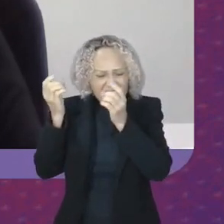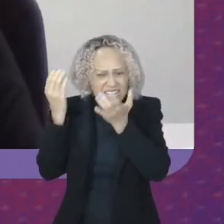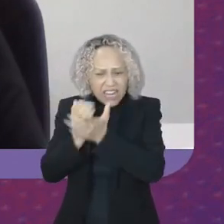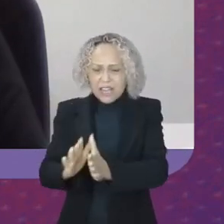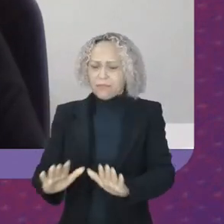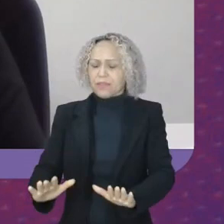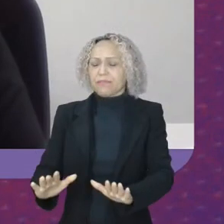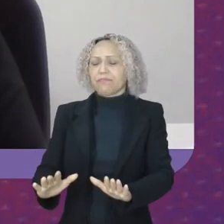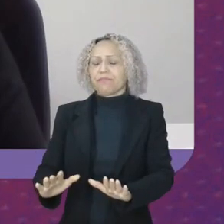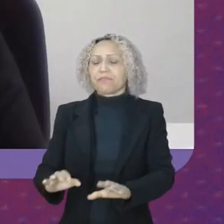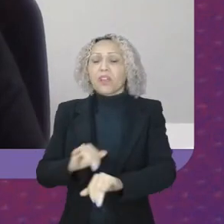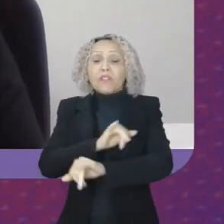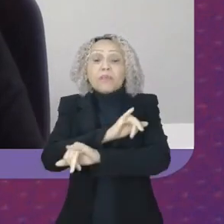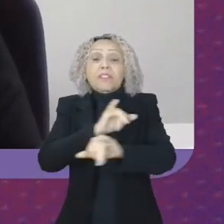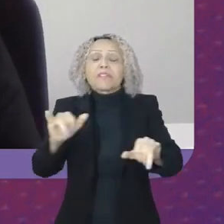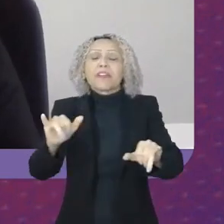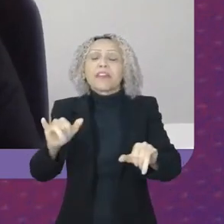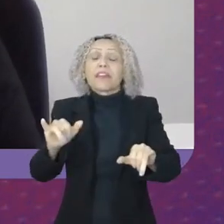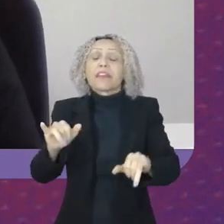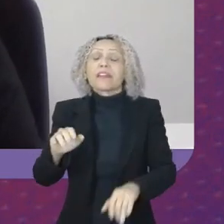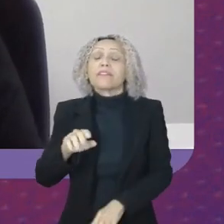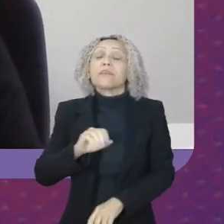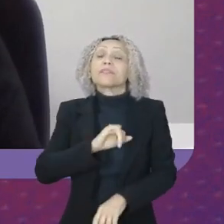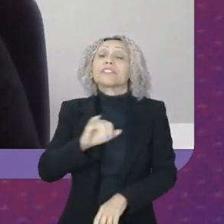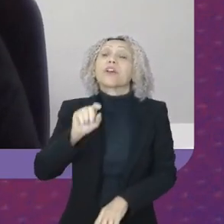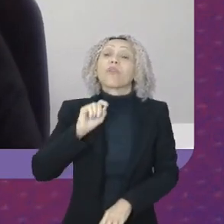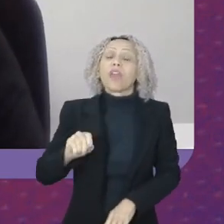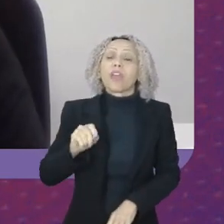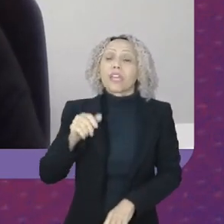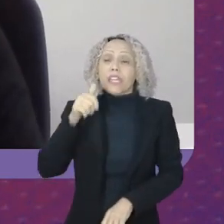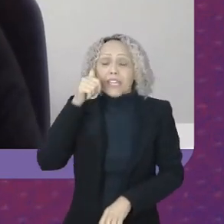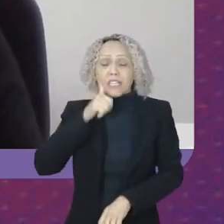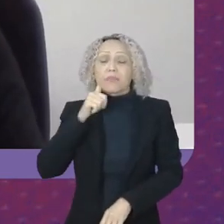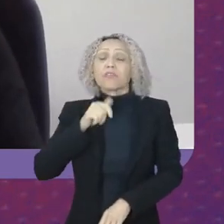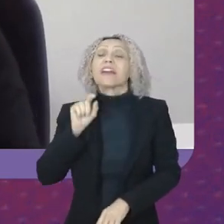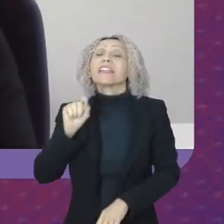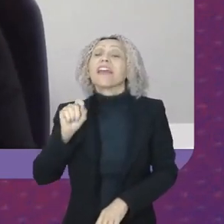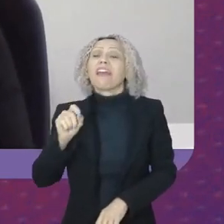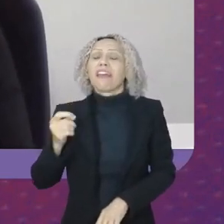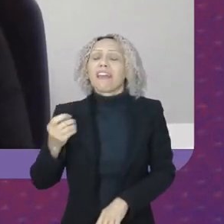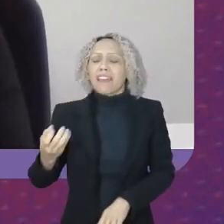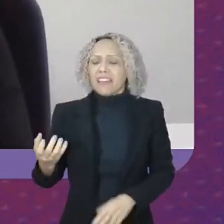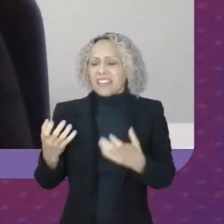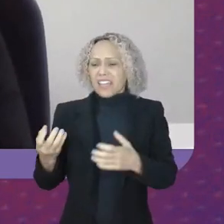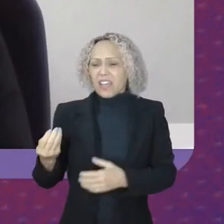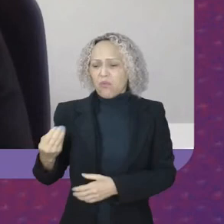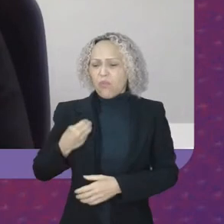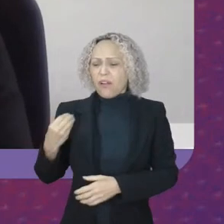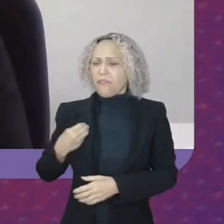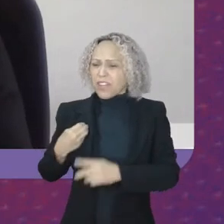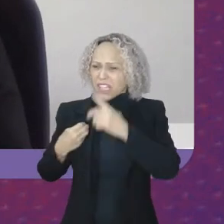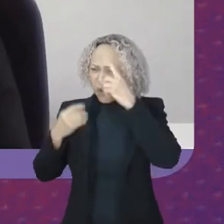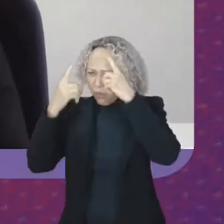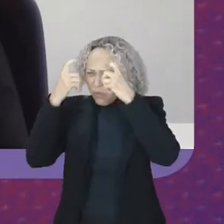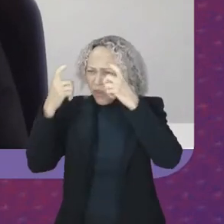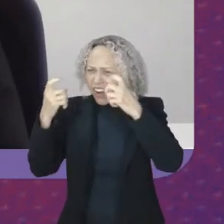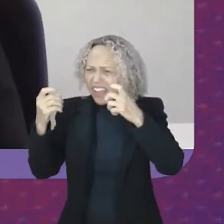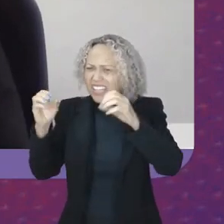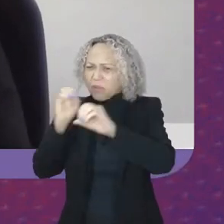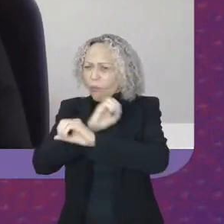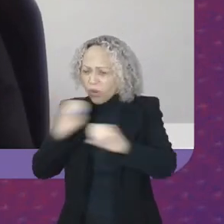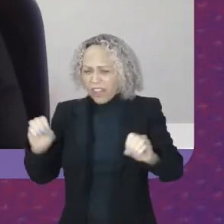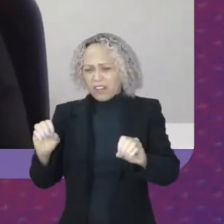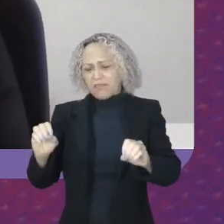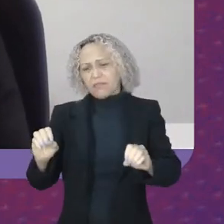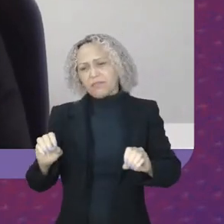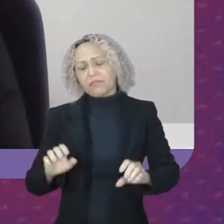uma vida sem violência. Então, nesse sentido, a gente pede, vamos avançar a 1 milhão de